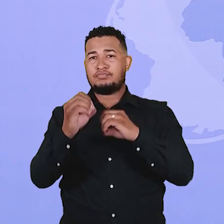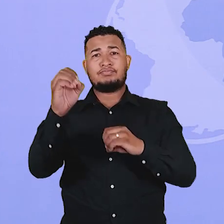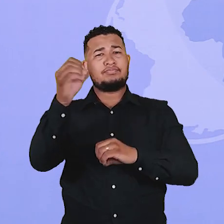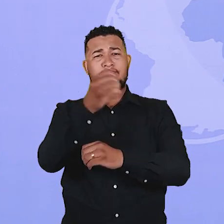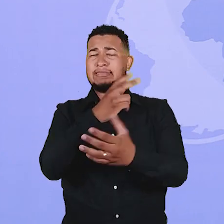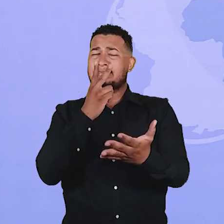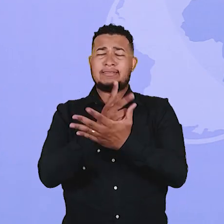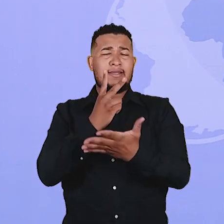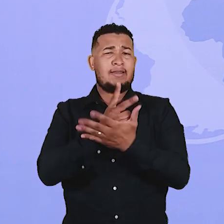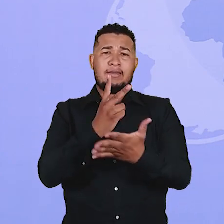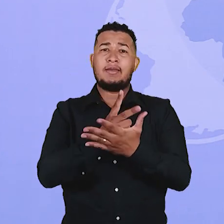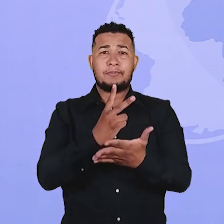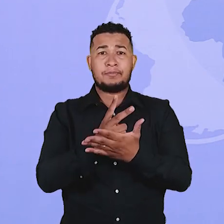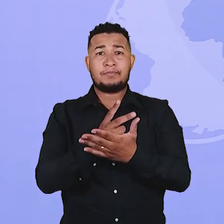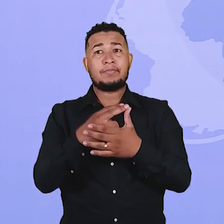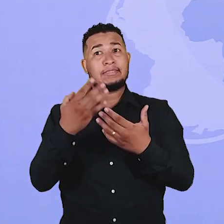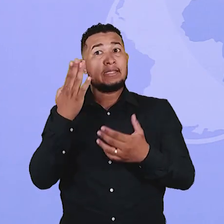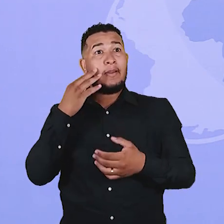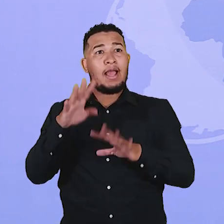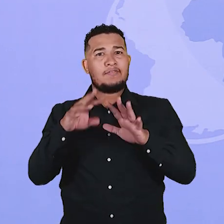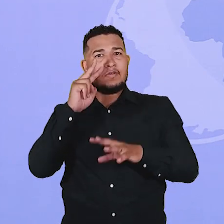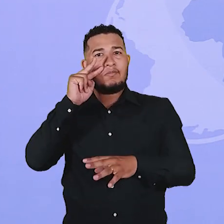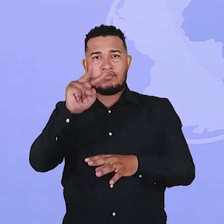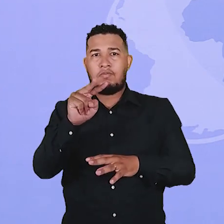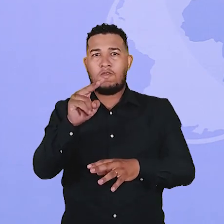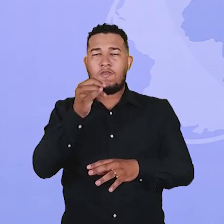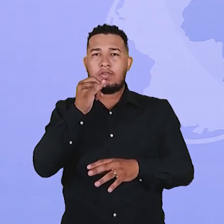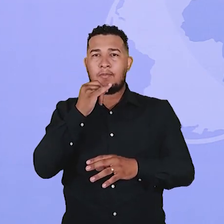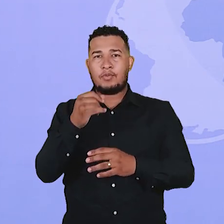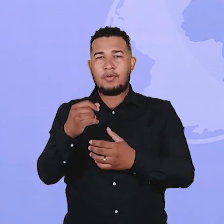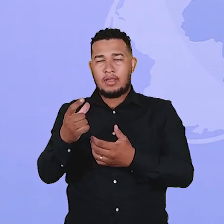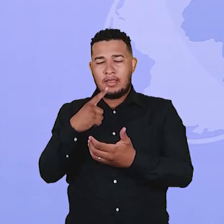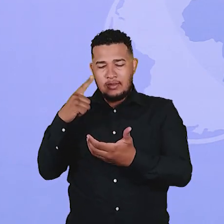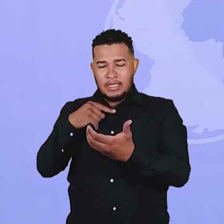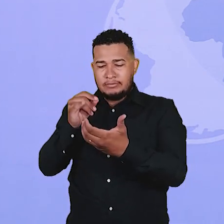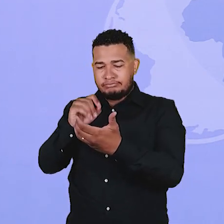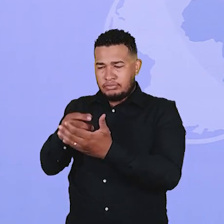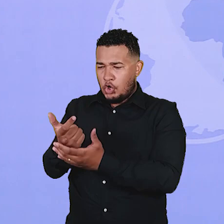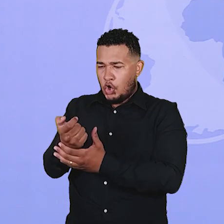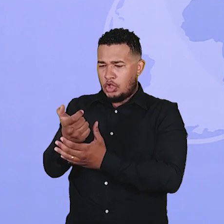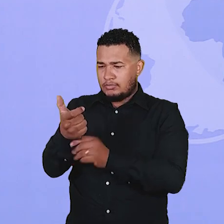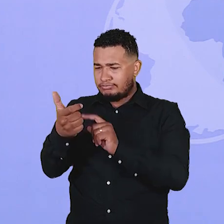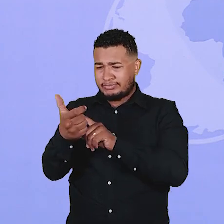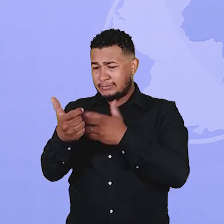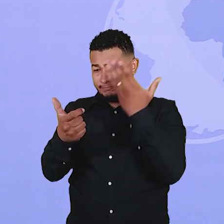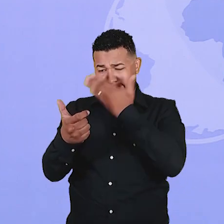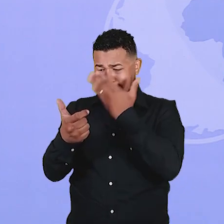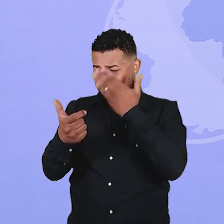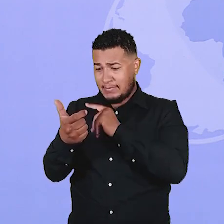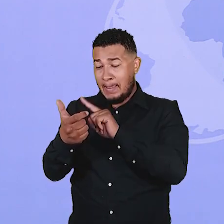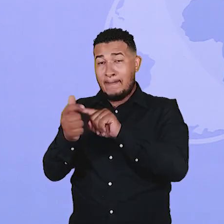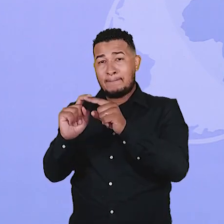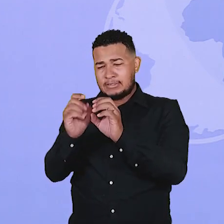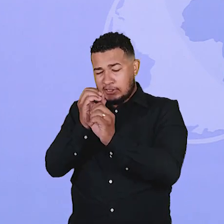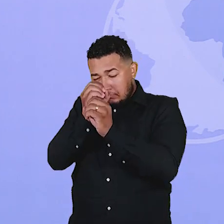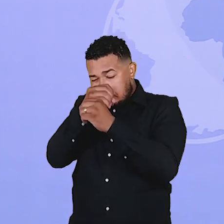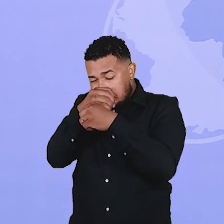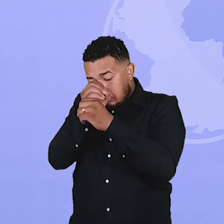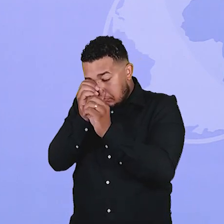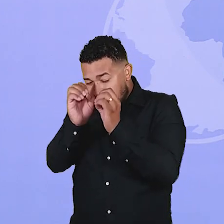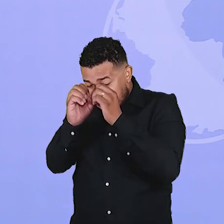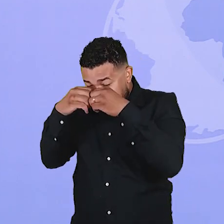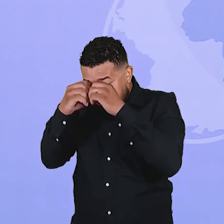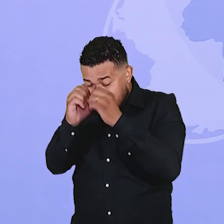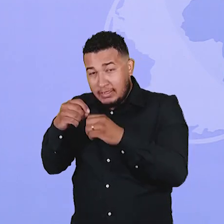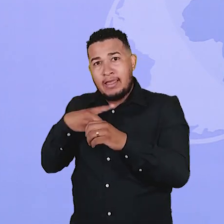movimentando, sempre. Então, apesar da gente não ver, por exemplo, aqui no meu controle, as partículas lá dentro estão se movimentando. Isso é o que a gente vai